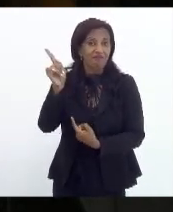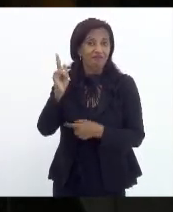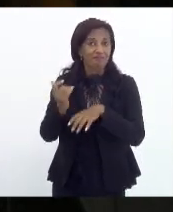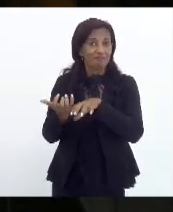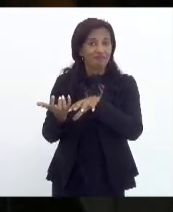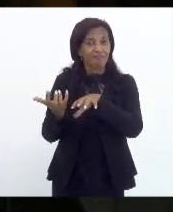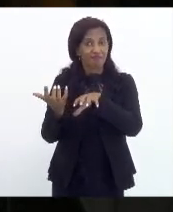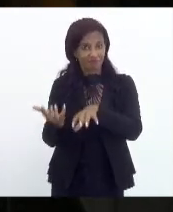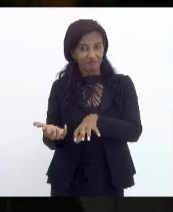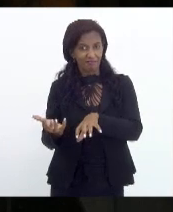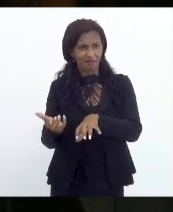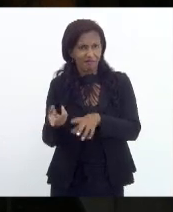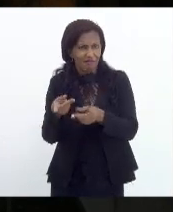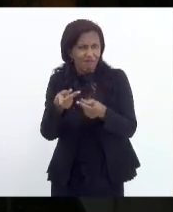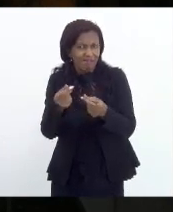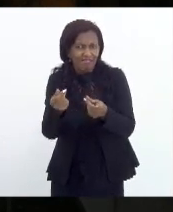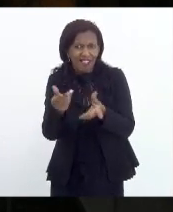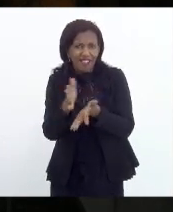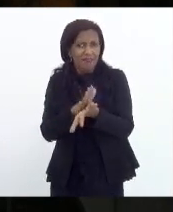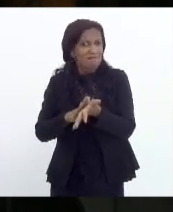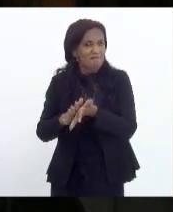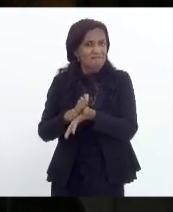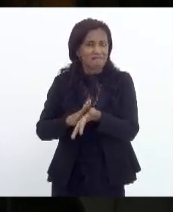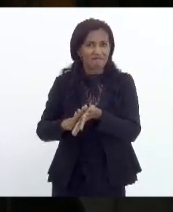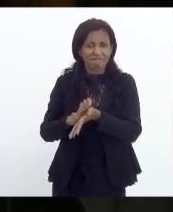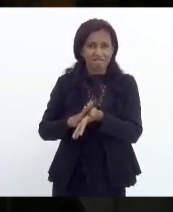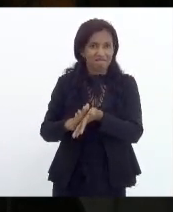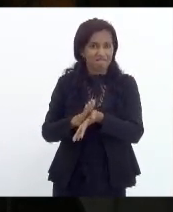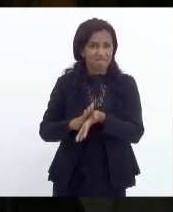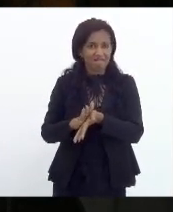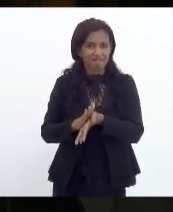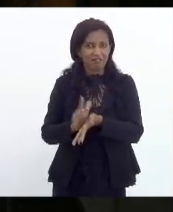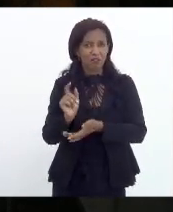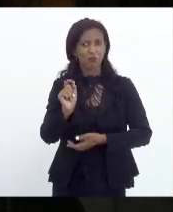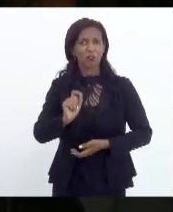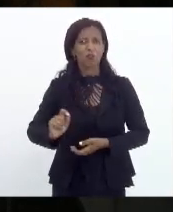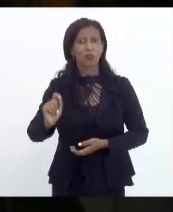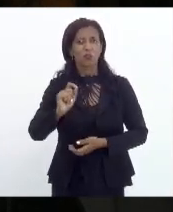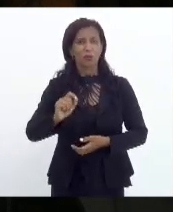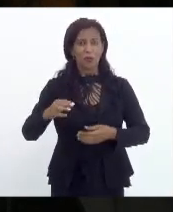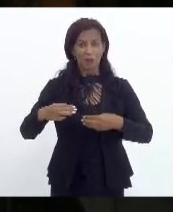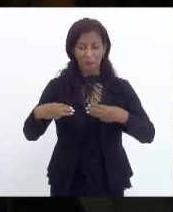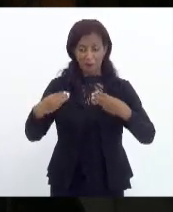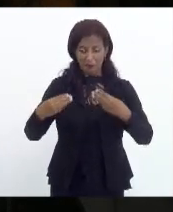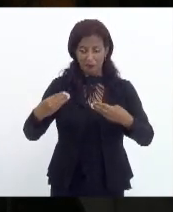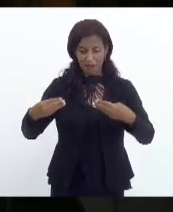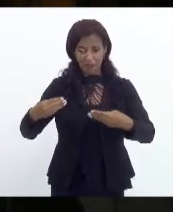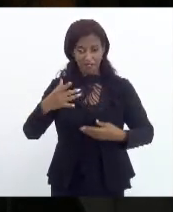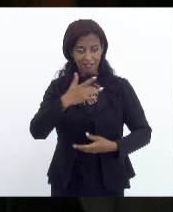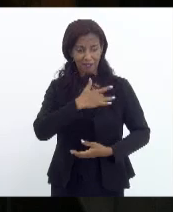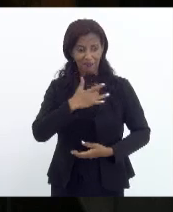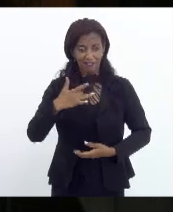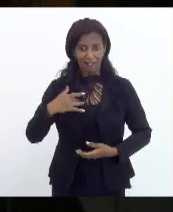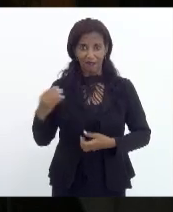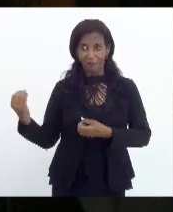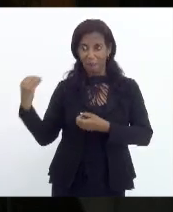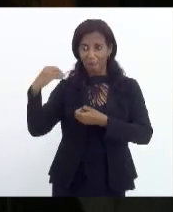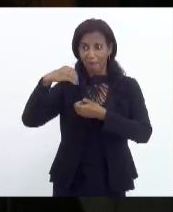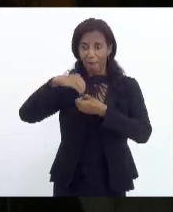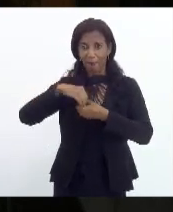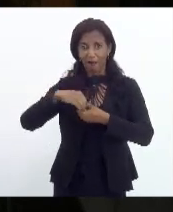Brasília nada mais nada menos do que eu não Ministério da Saúde e